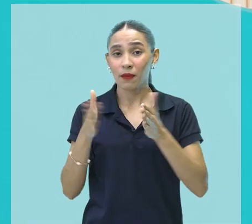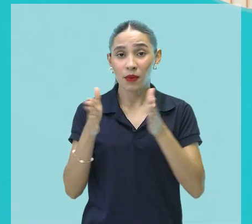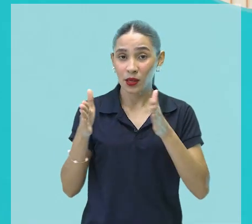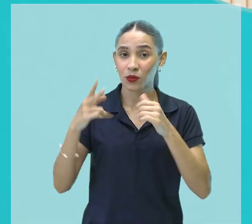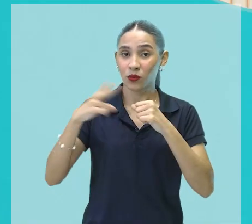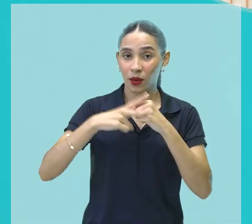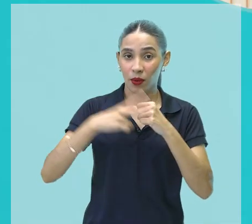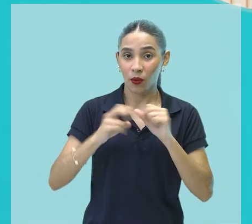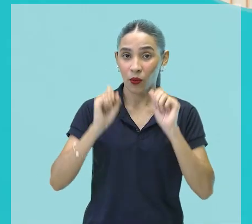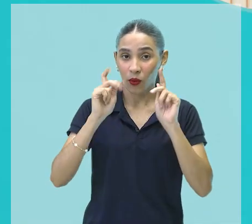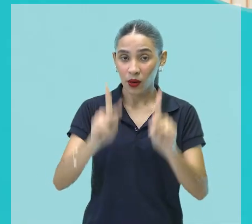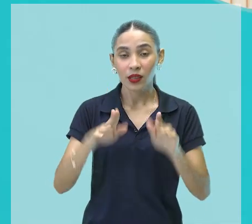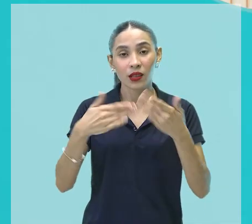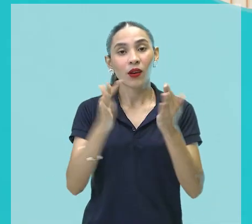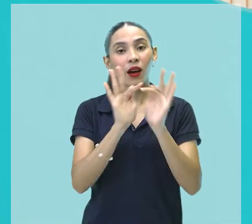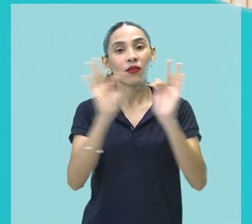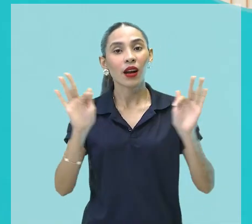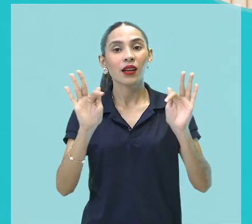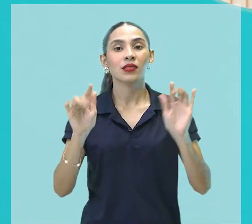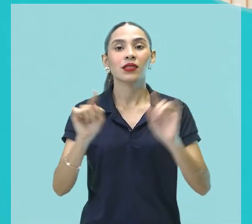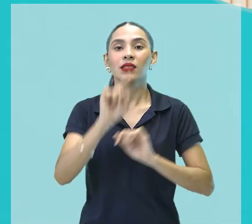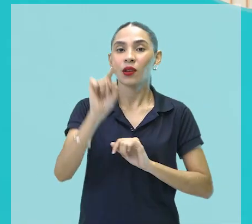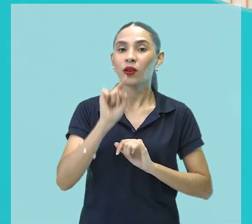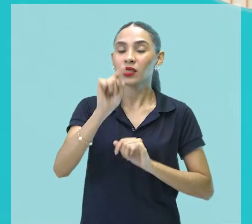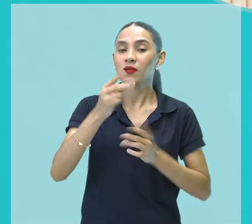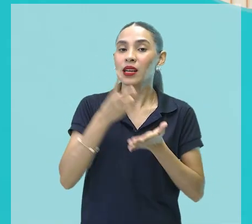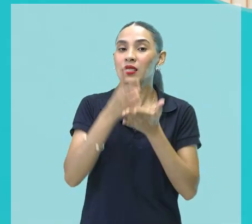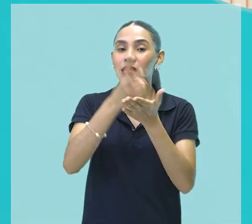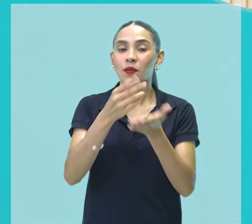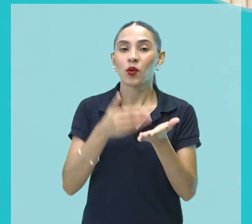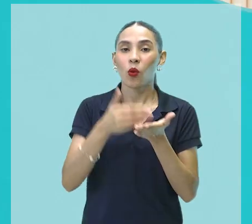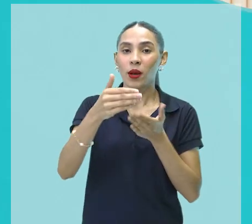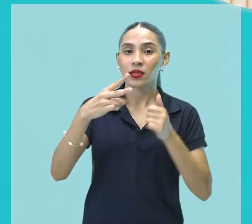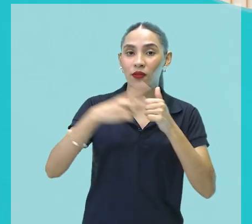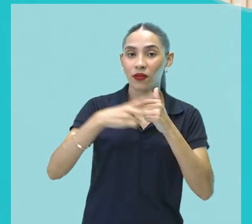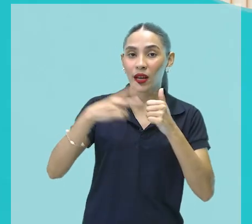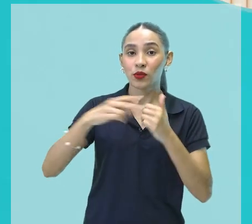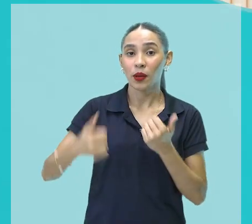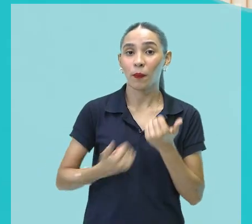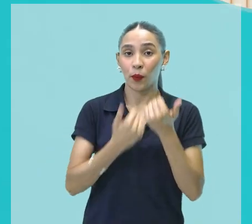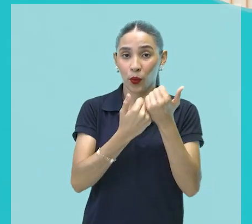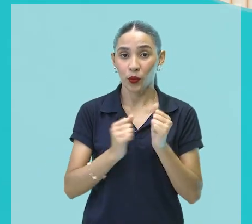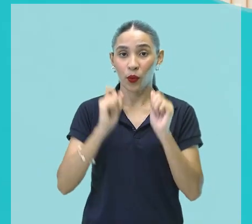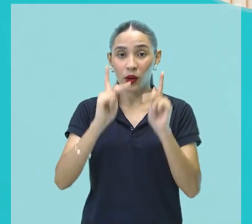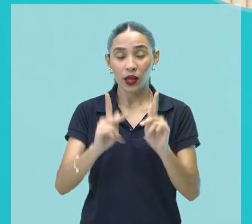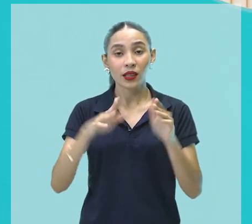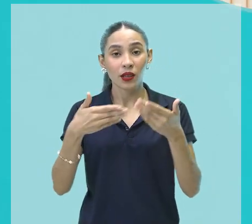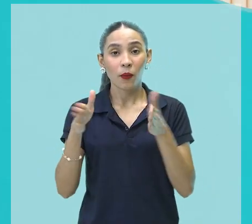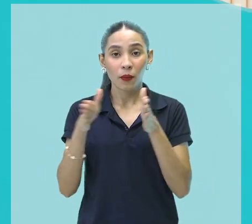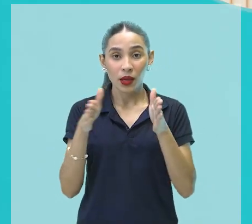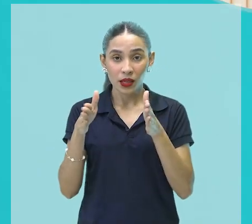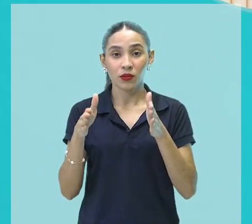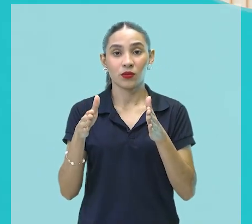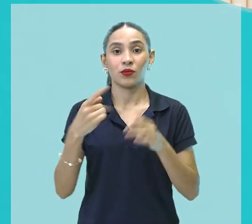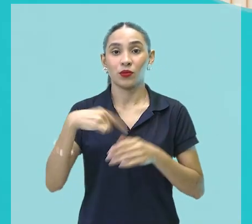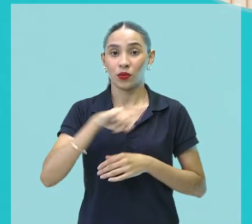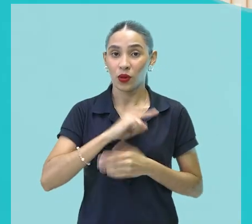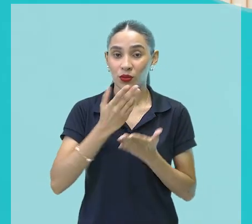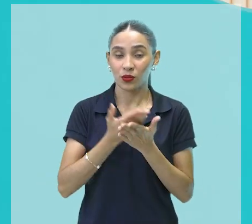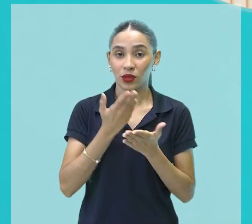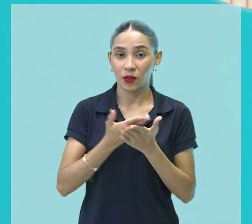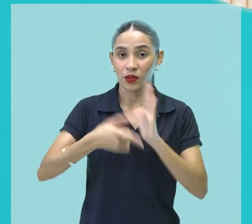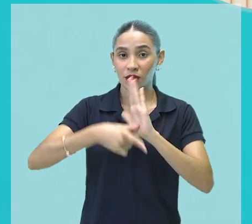verbal, tá? Então, as frases interrogativas sempre vão começar com o verbo auxiliar. Nesse tempo, né, que nós acabamos de